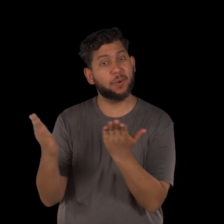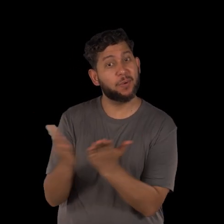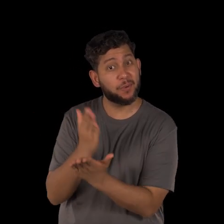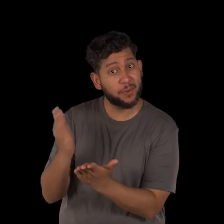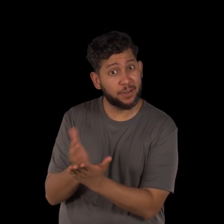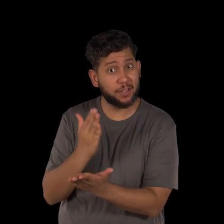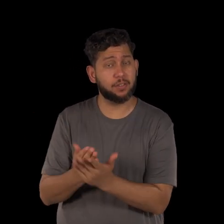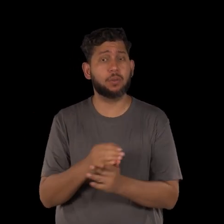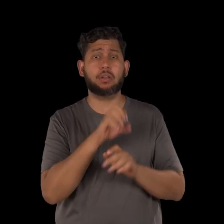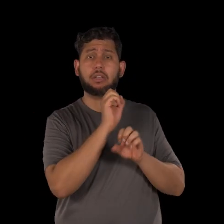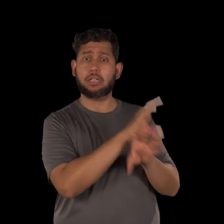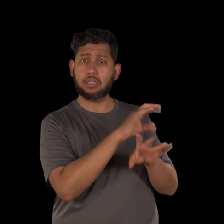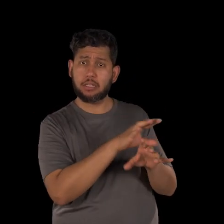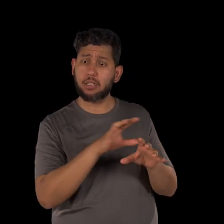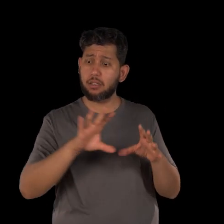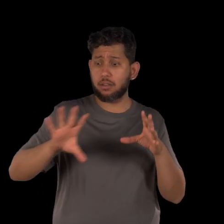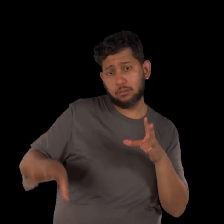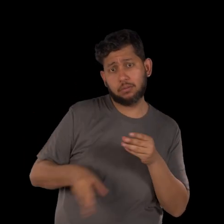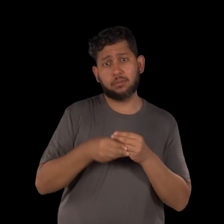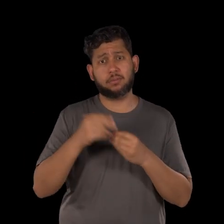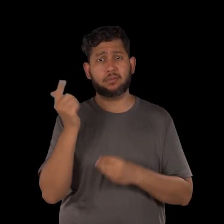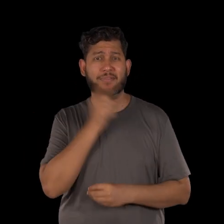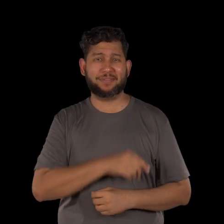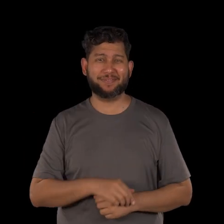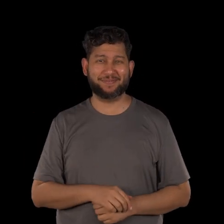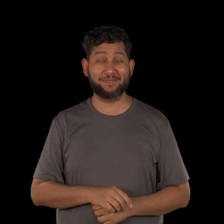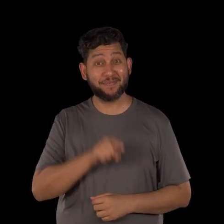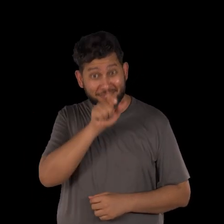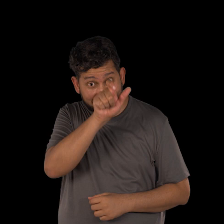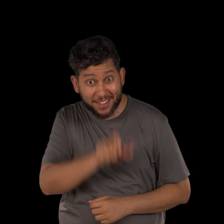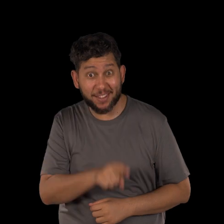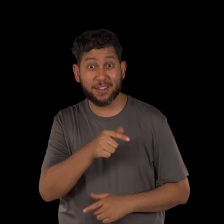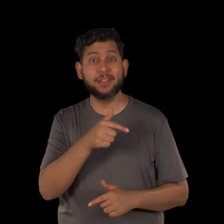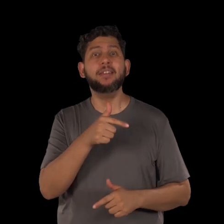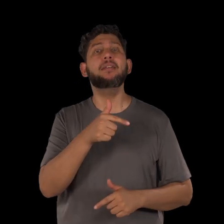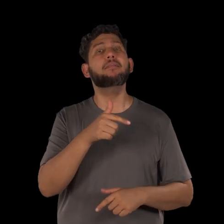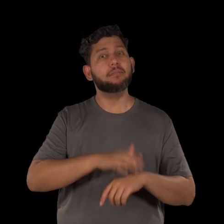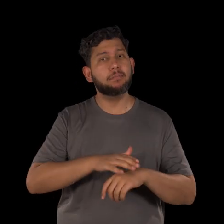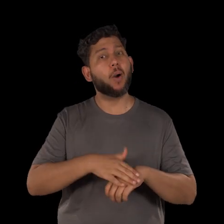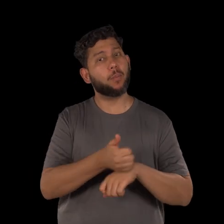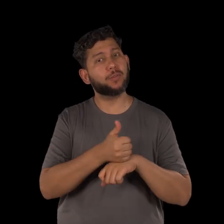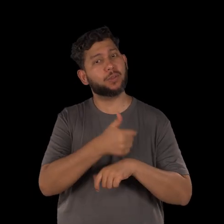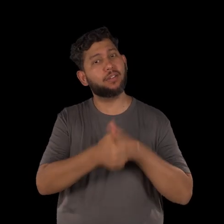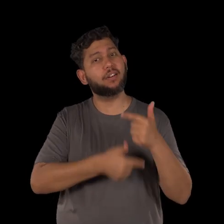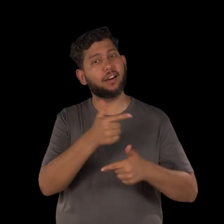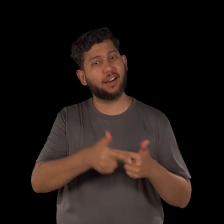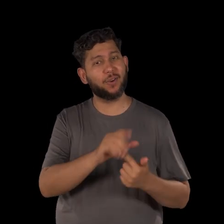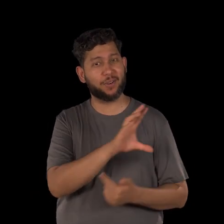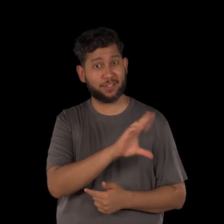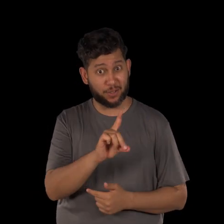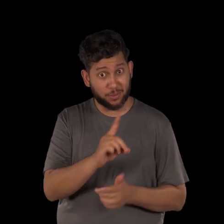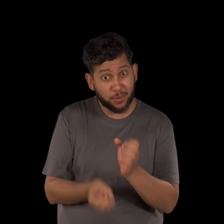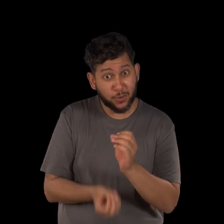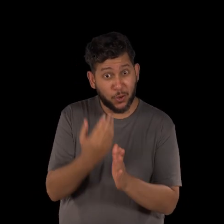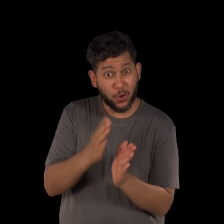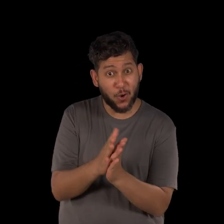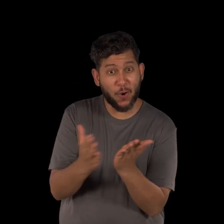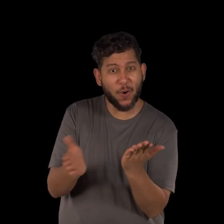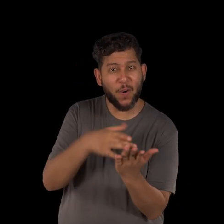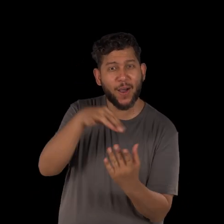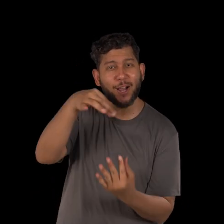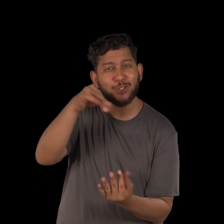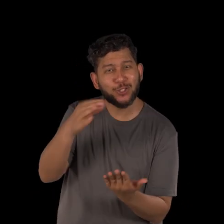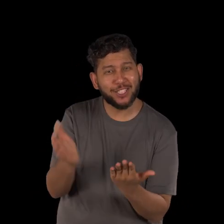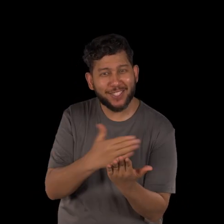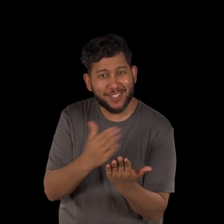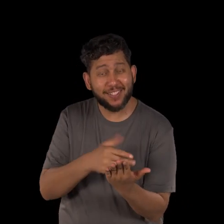nas escolas. Foi esse profissional que elaborou a cartilha pedagógica, que orienta e dá dicas de como coordenadores